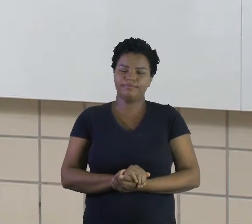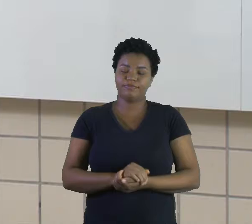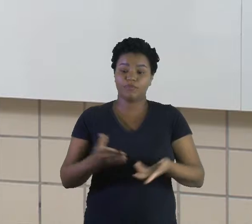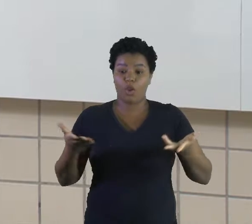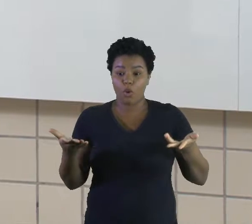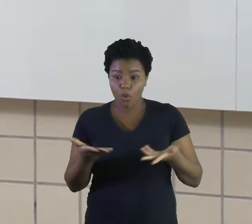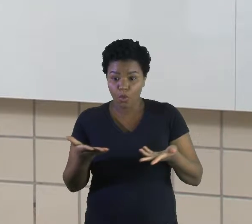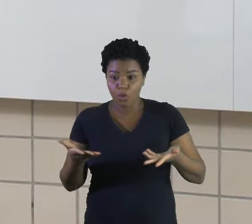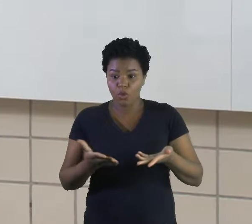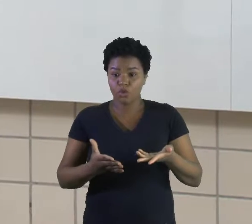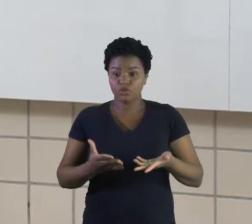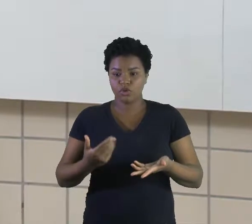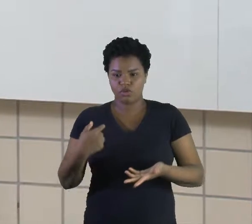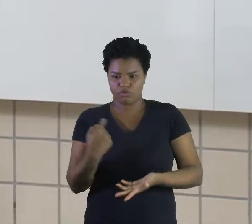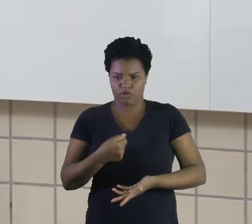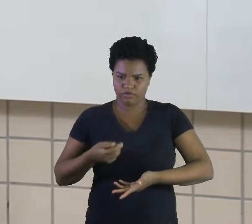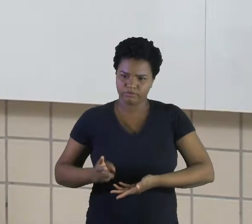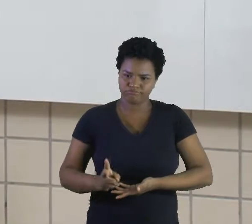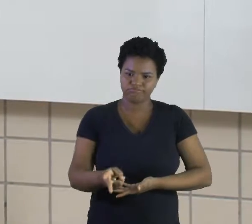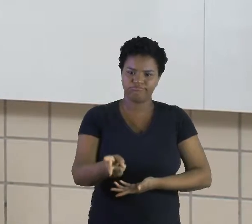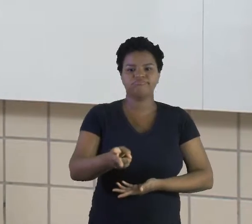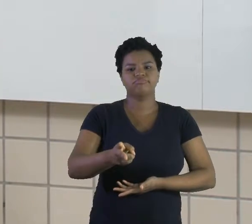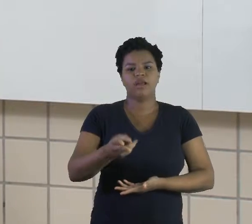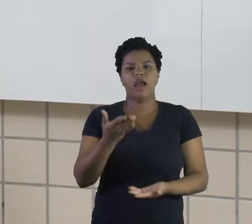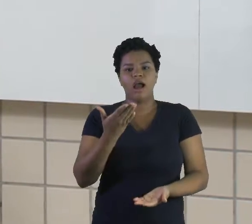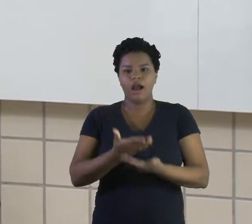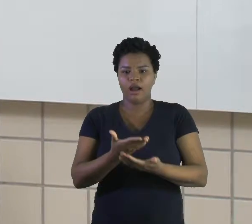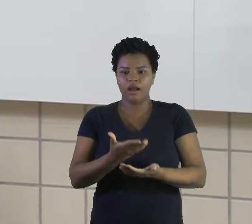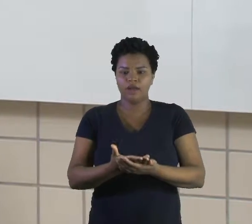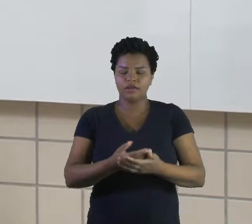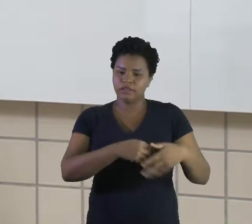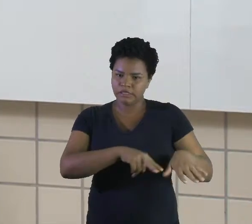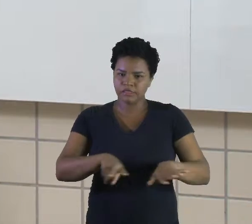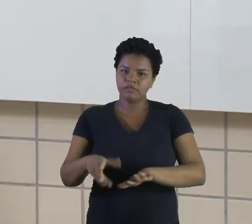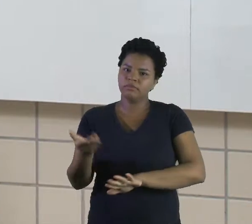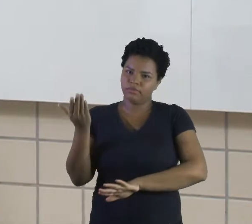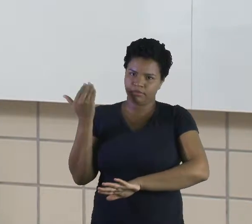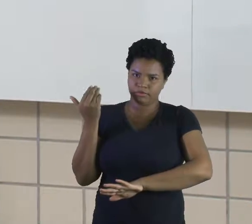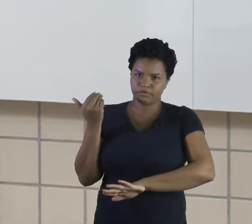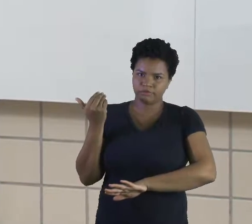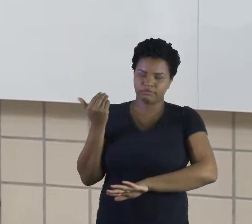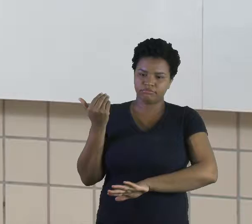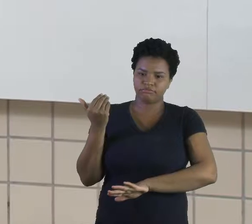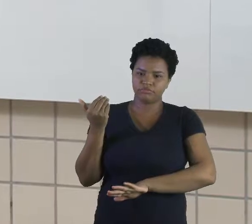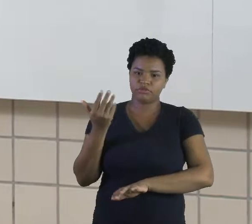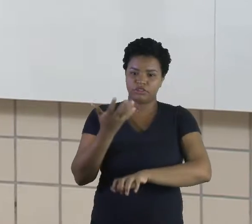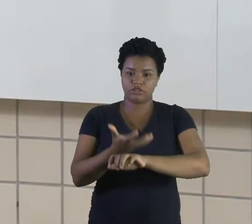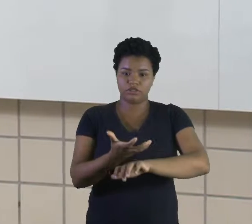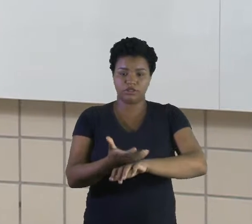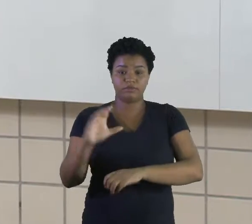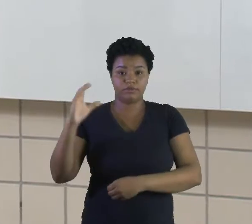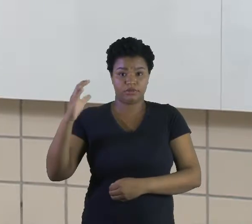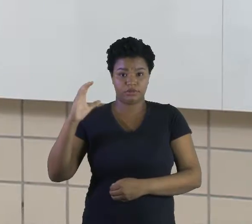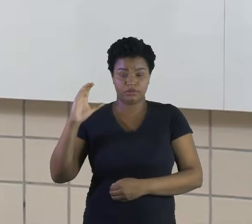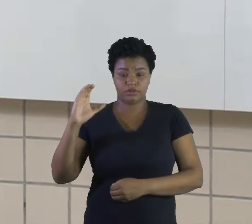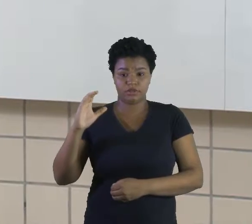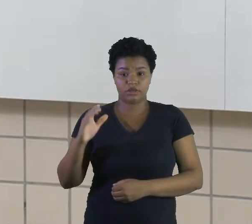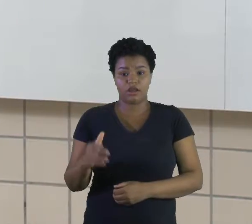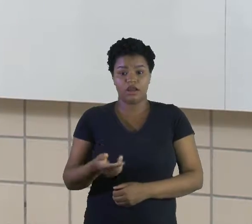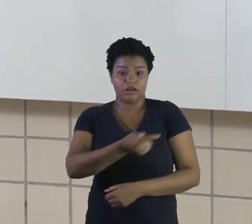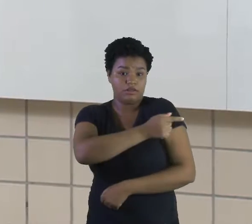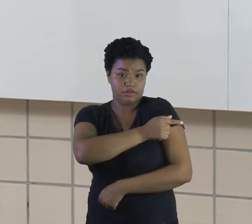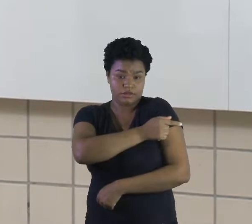Hoje nós iremos dar continuidade à nossa aula da semana passada, do componente curricular Ciências, 7º